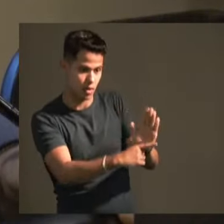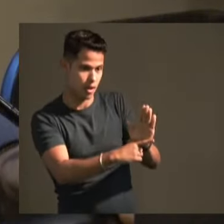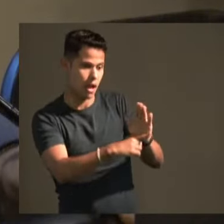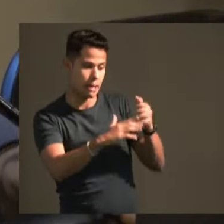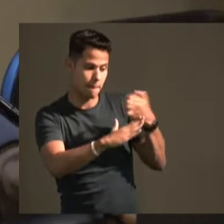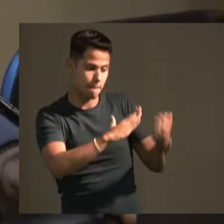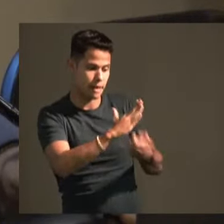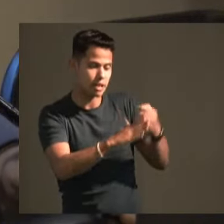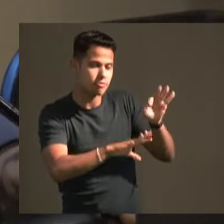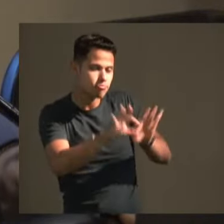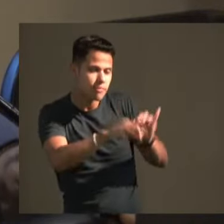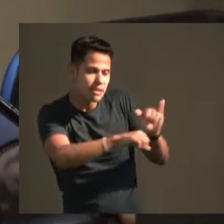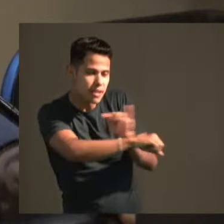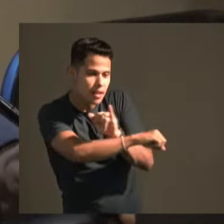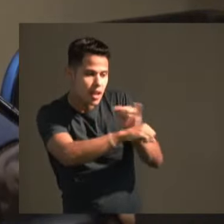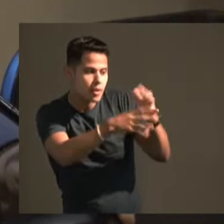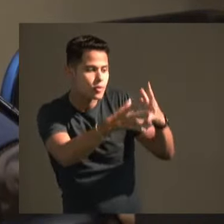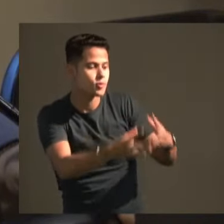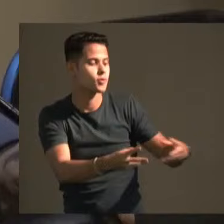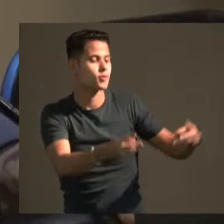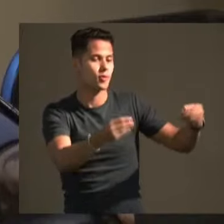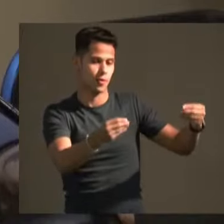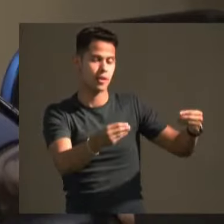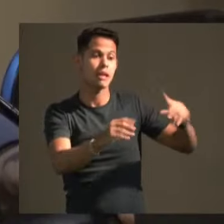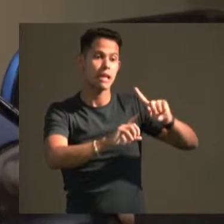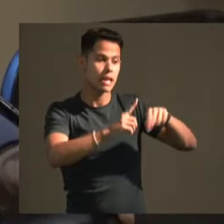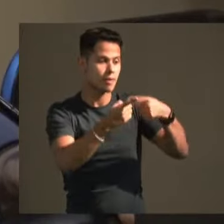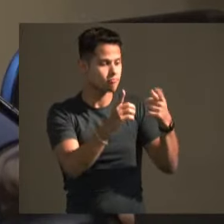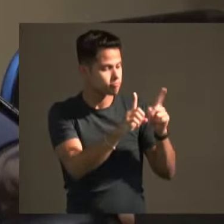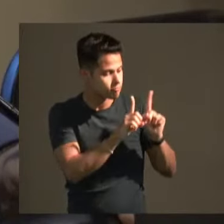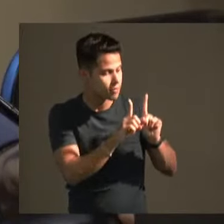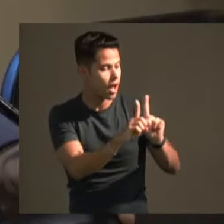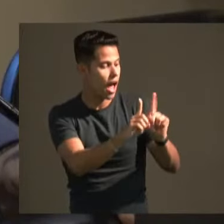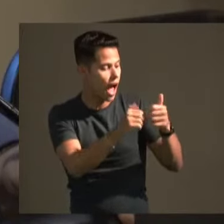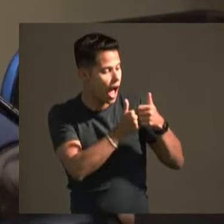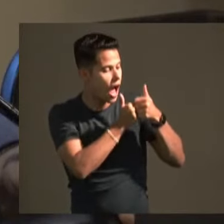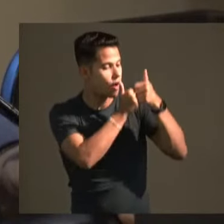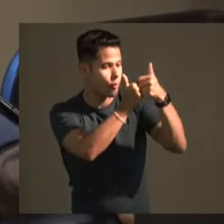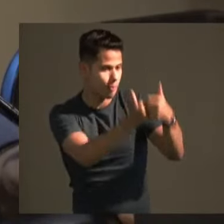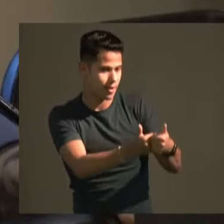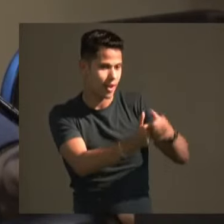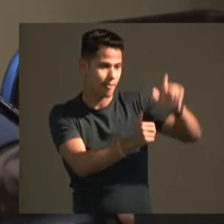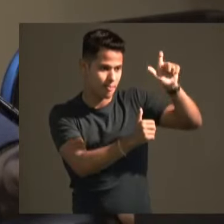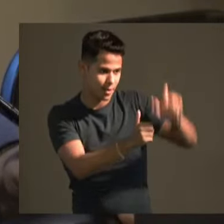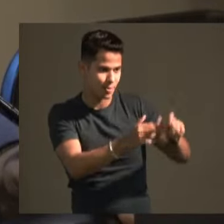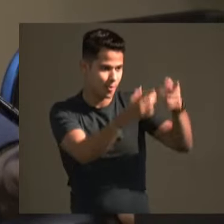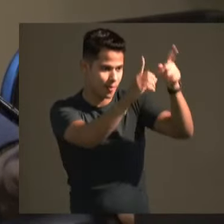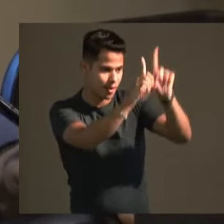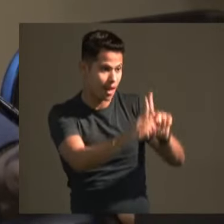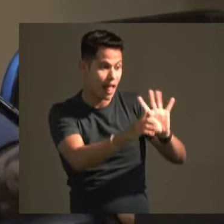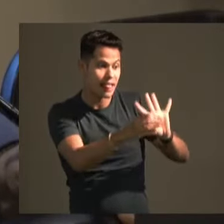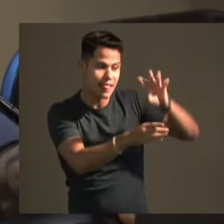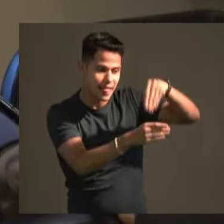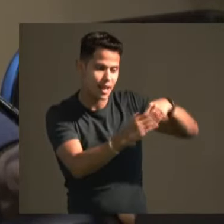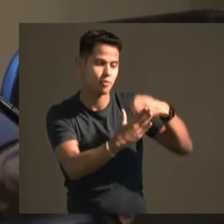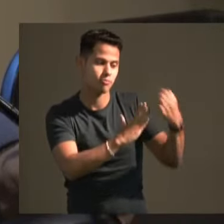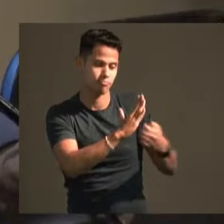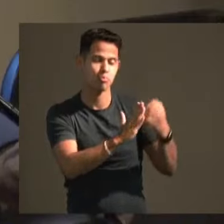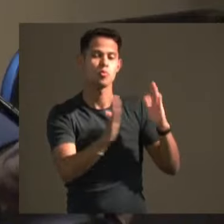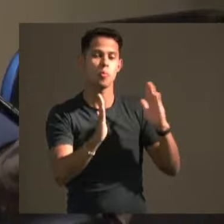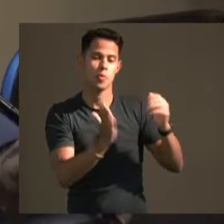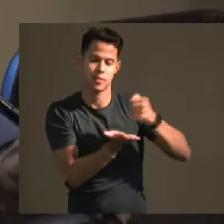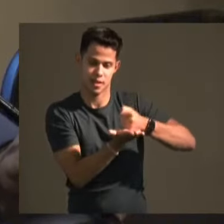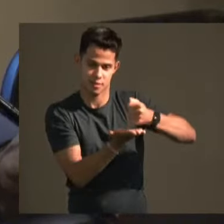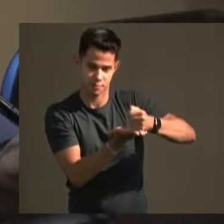barreiras e ele vai, em seguida, acompanhar a pessoa com deficiência durante um período ali na empresa, que é o processo de ambientação.